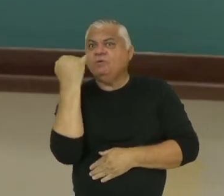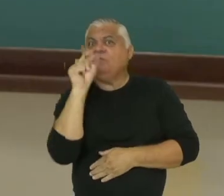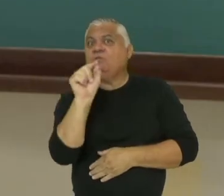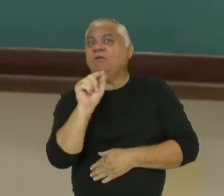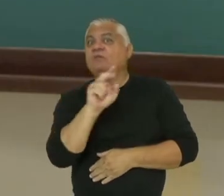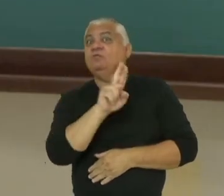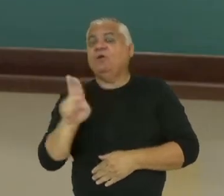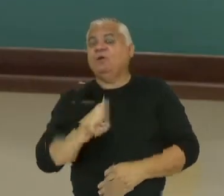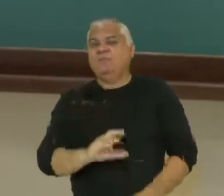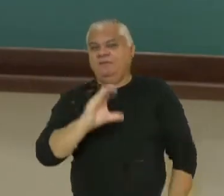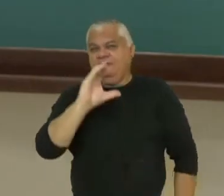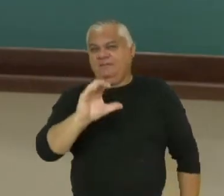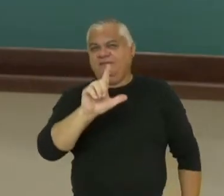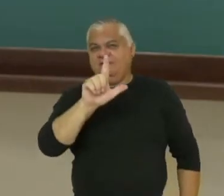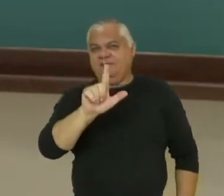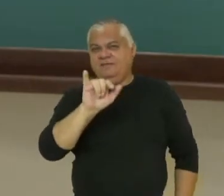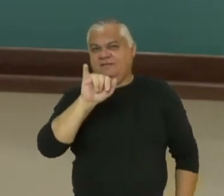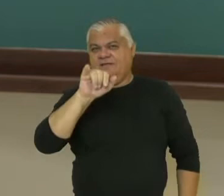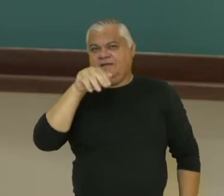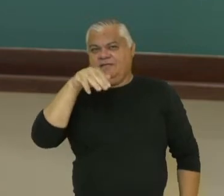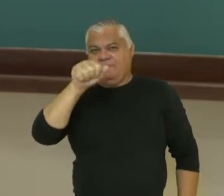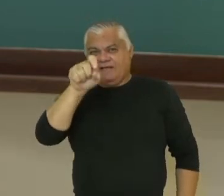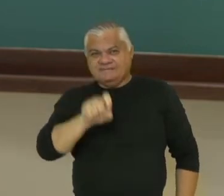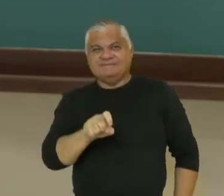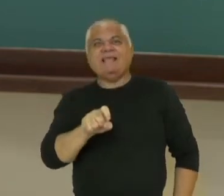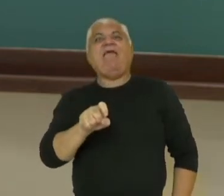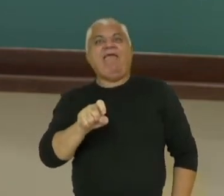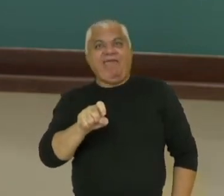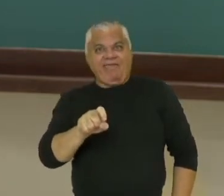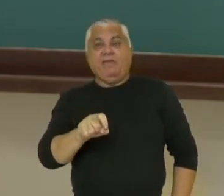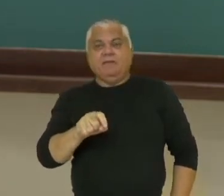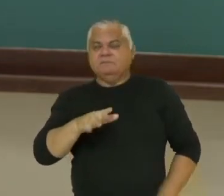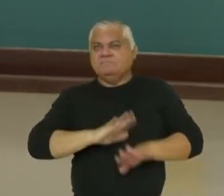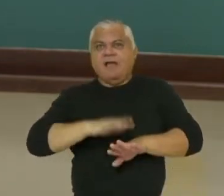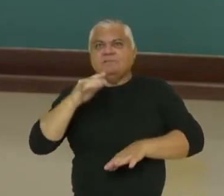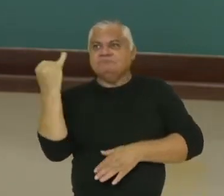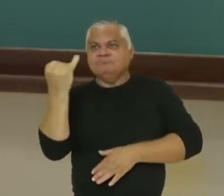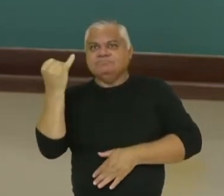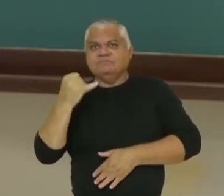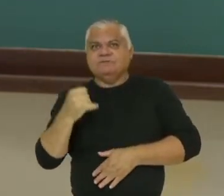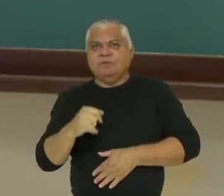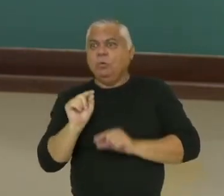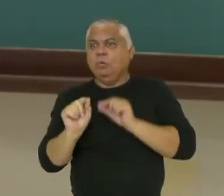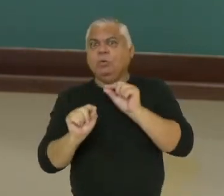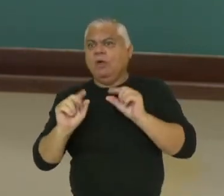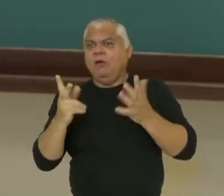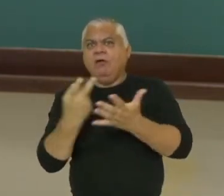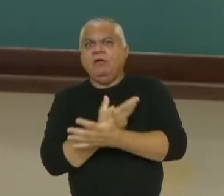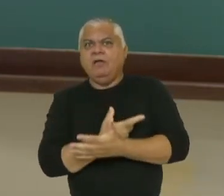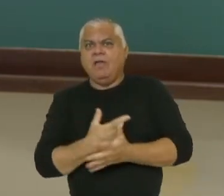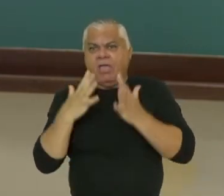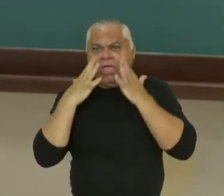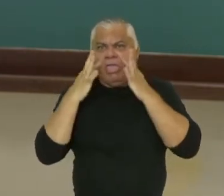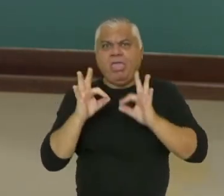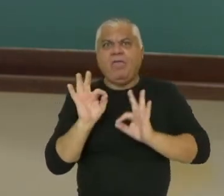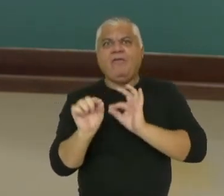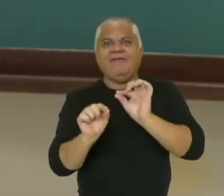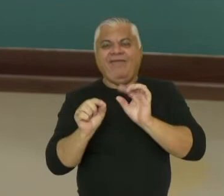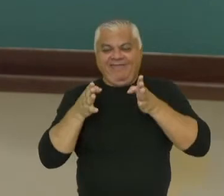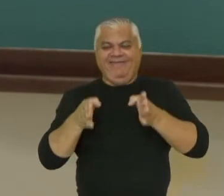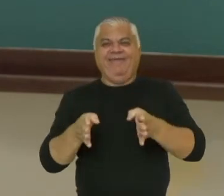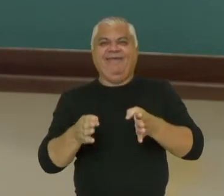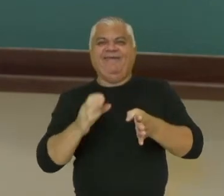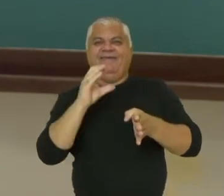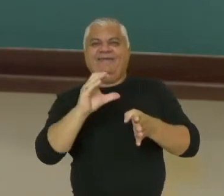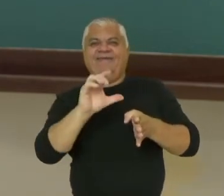chama? Clímax. Exatamente. A partir daquilo, o que vai acontecer depois? Então, é esse